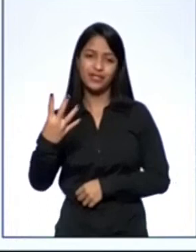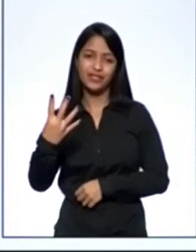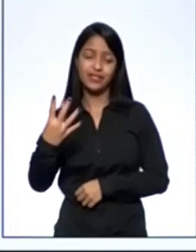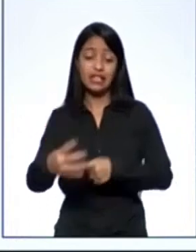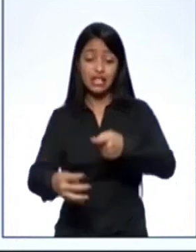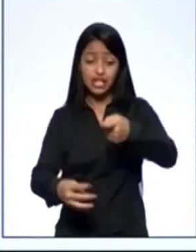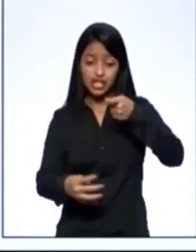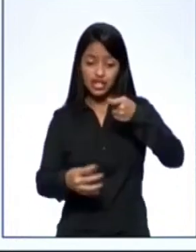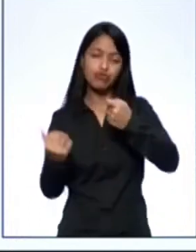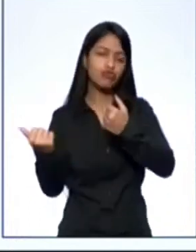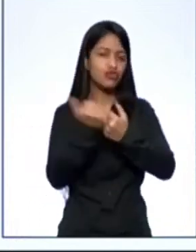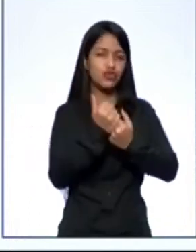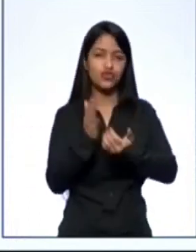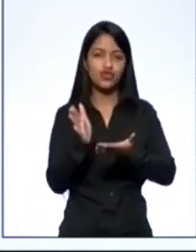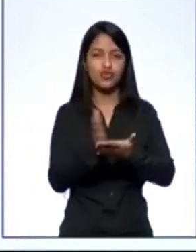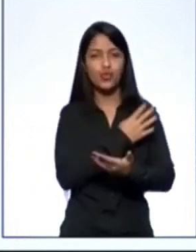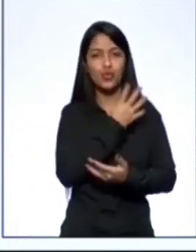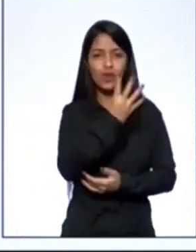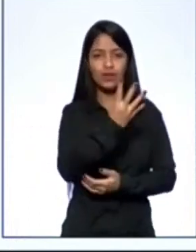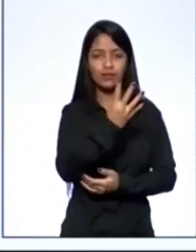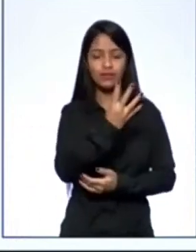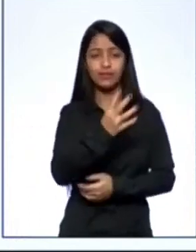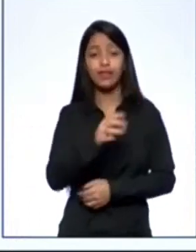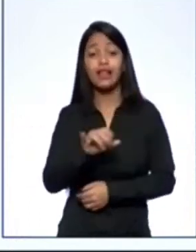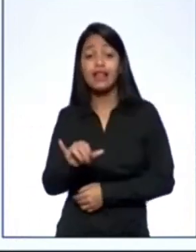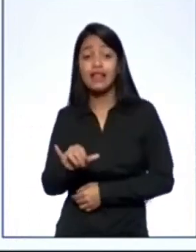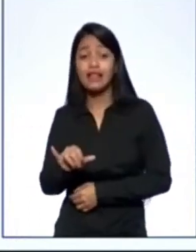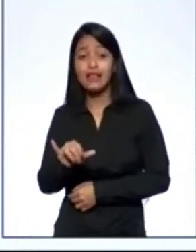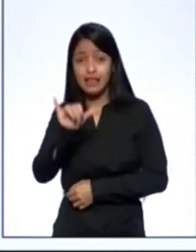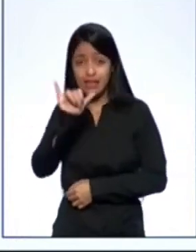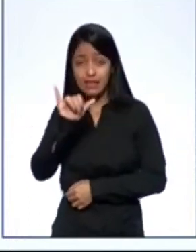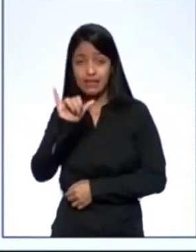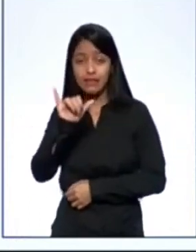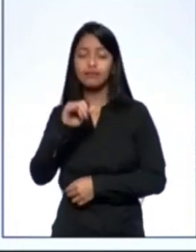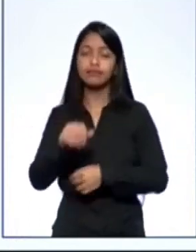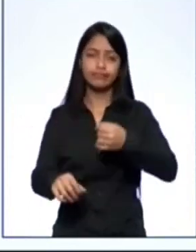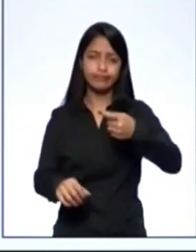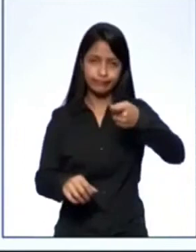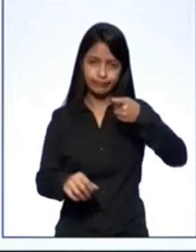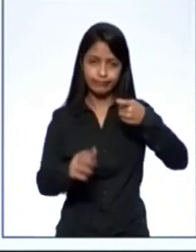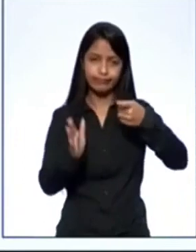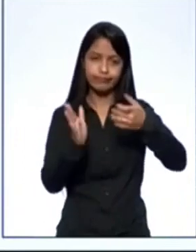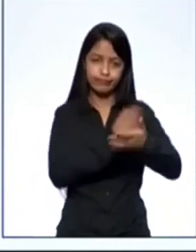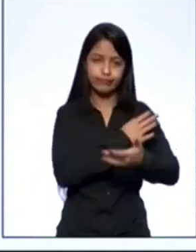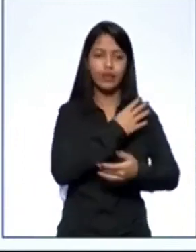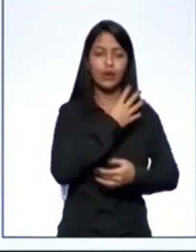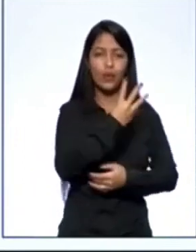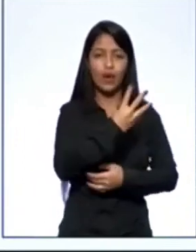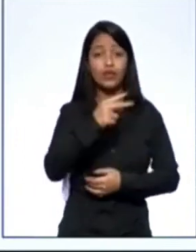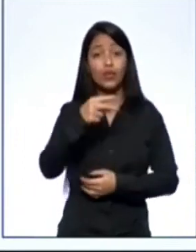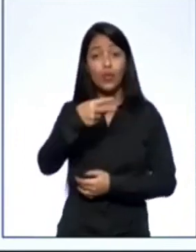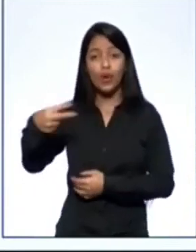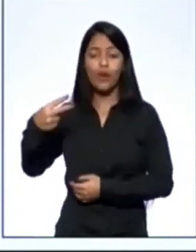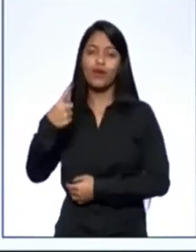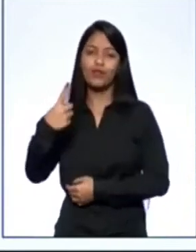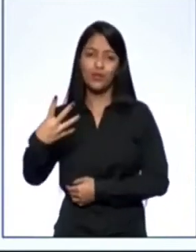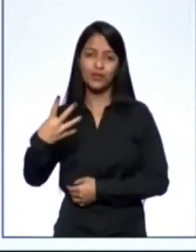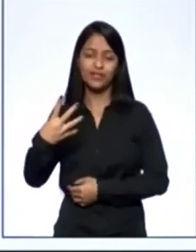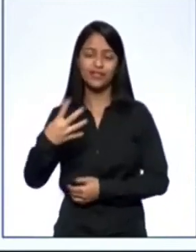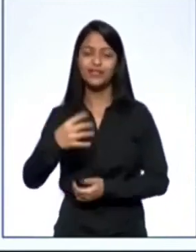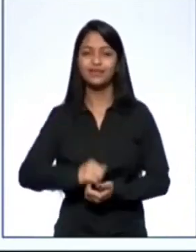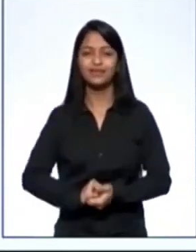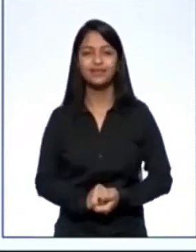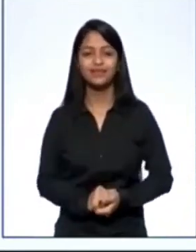X por 4 = 14 substituímos x por e iguala a 14